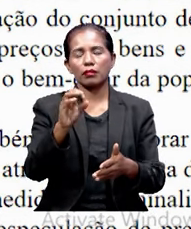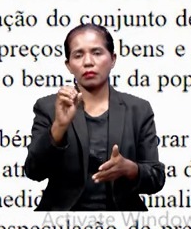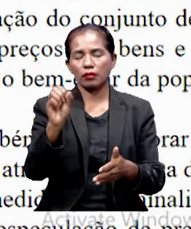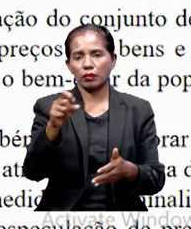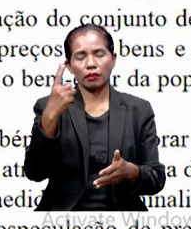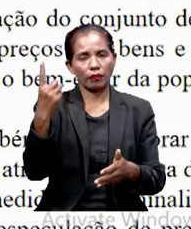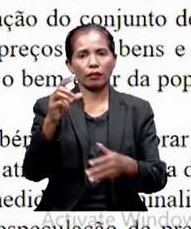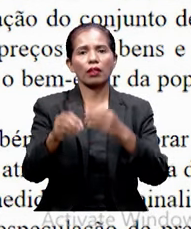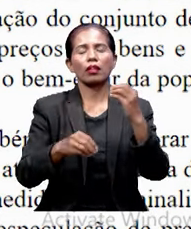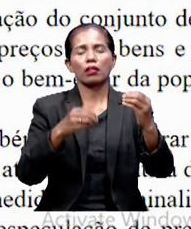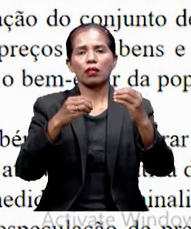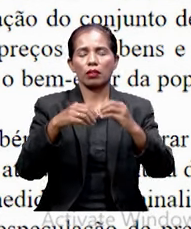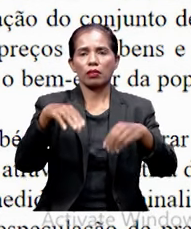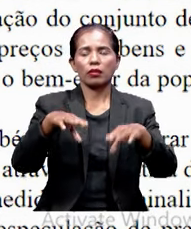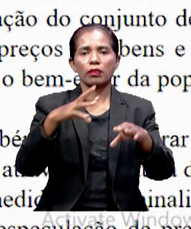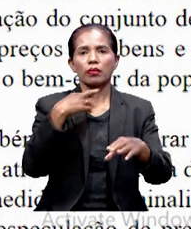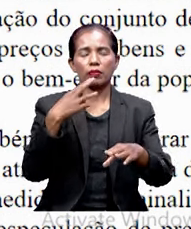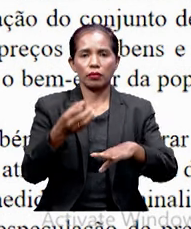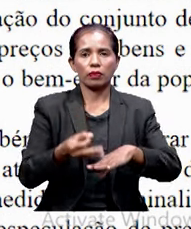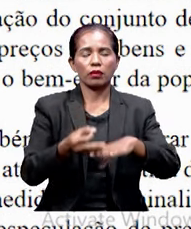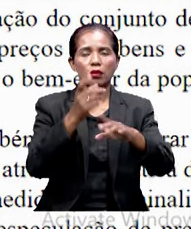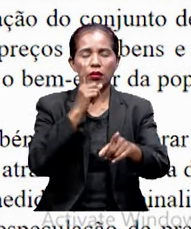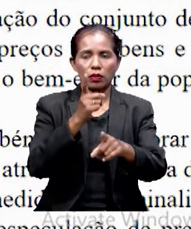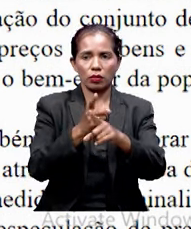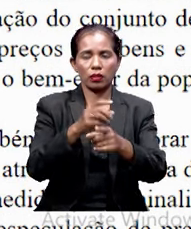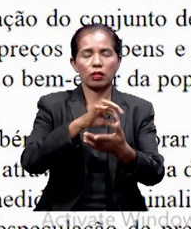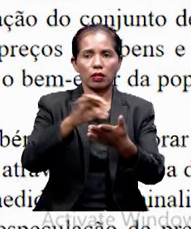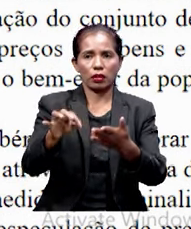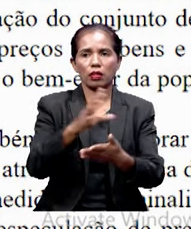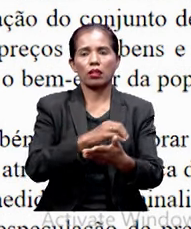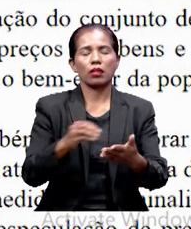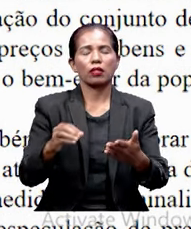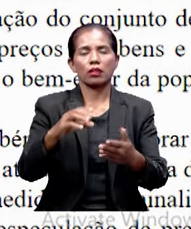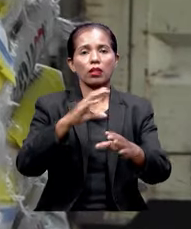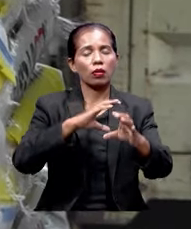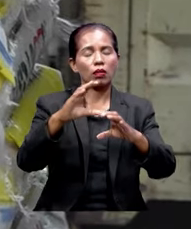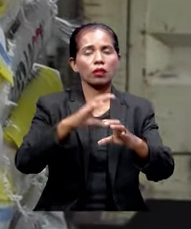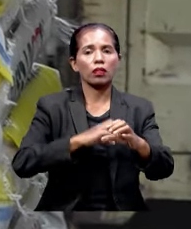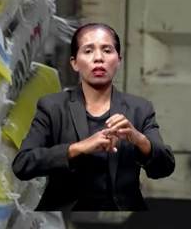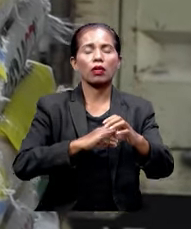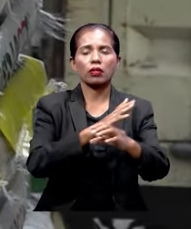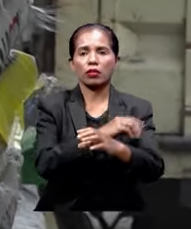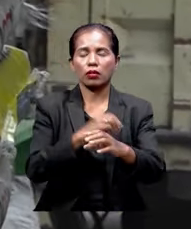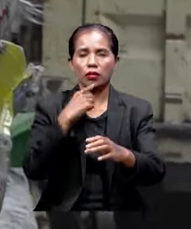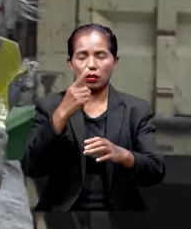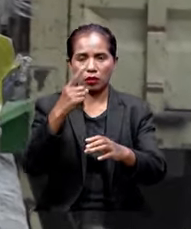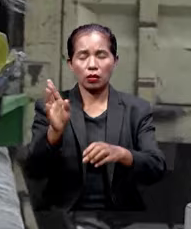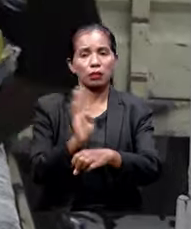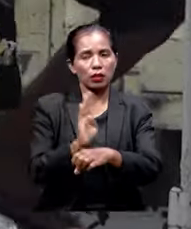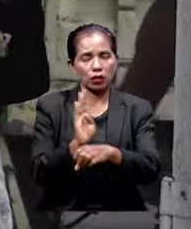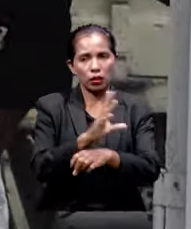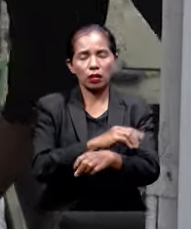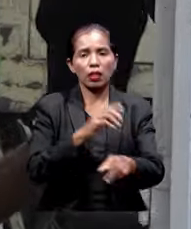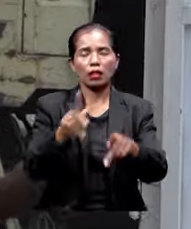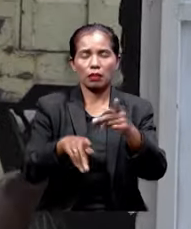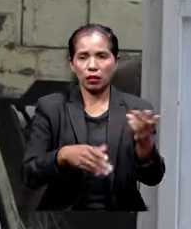recensida con ba preço justo e artigo rito fixa folha máxima comercialização define percentagem lucro fos ba grossista